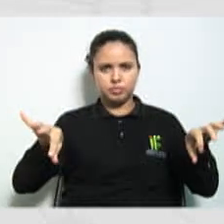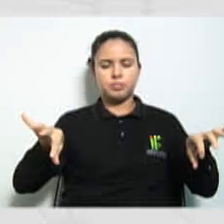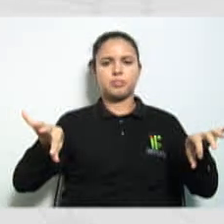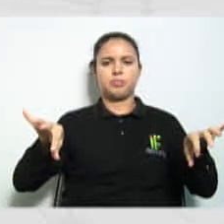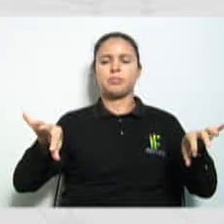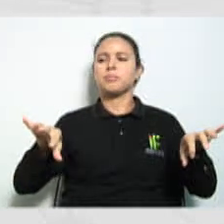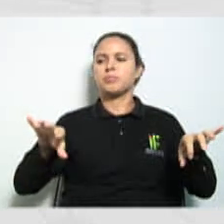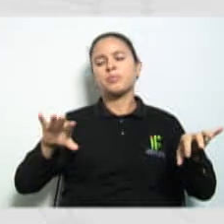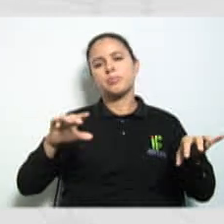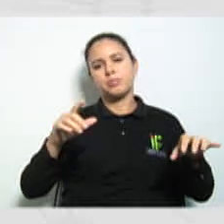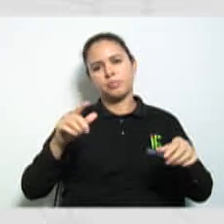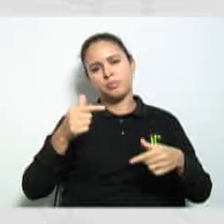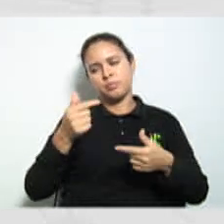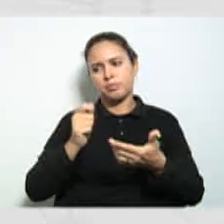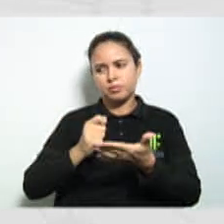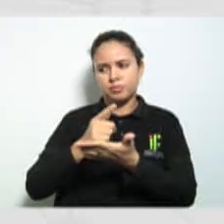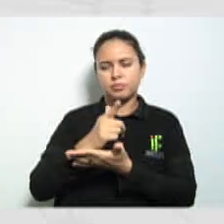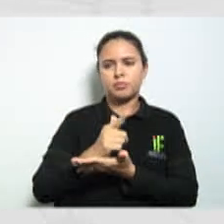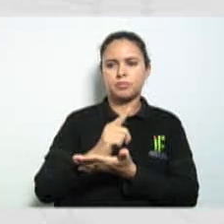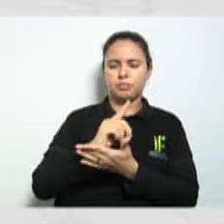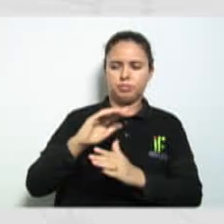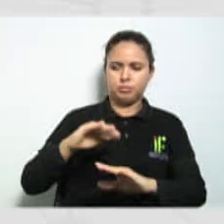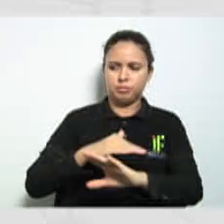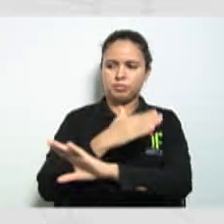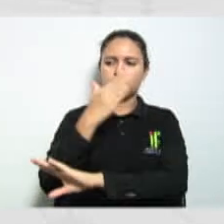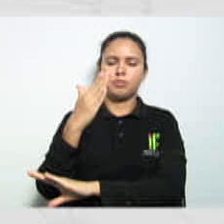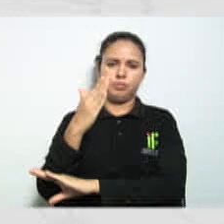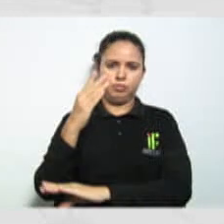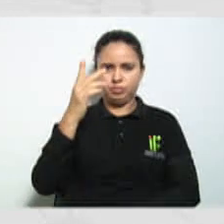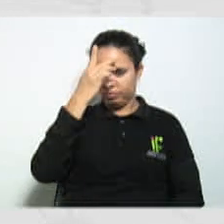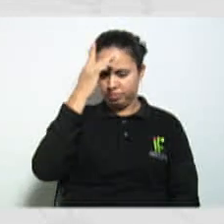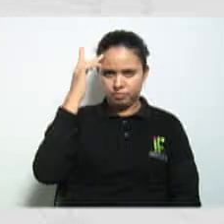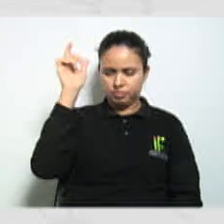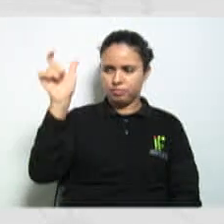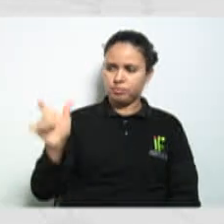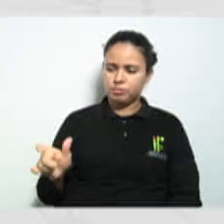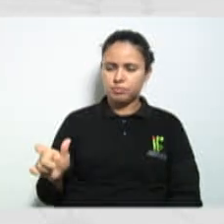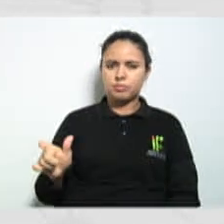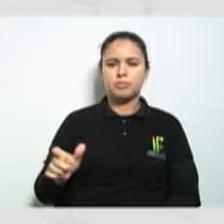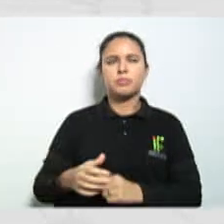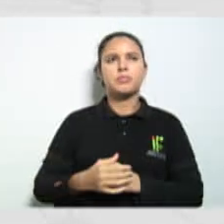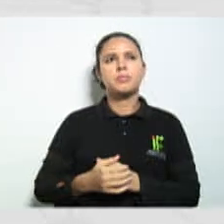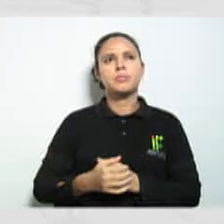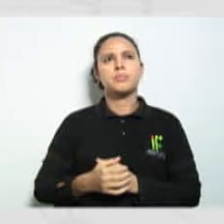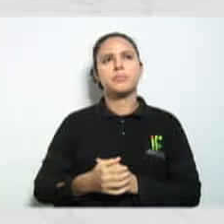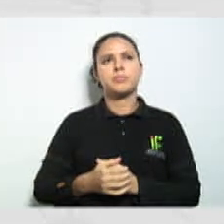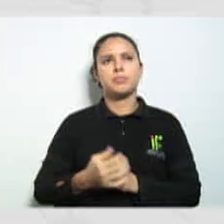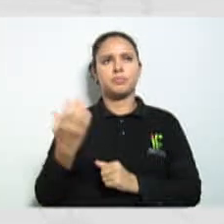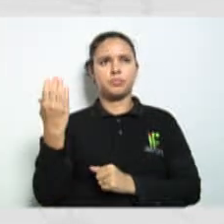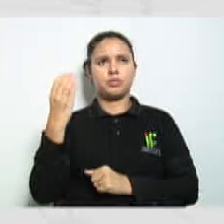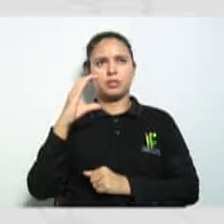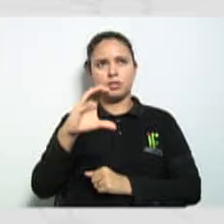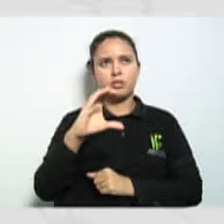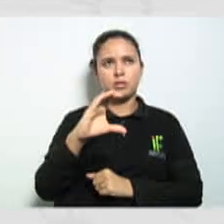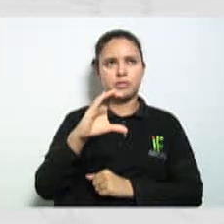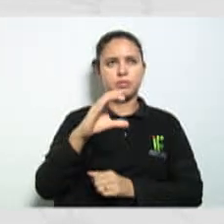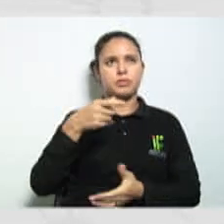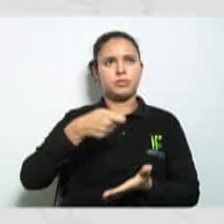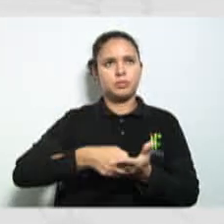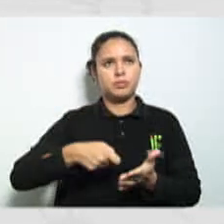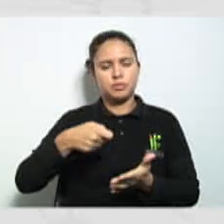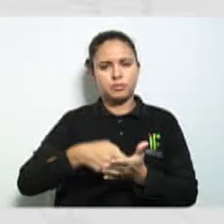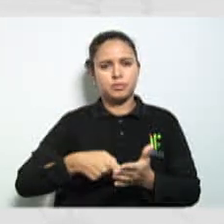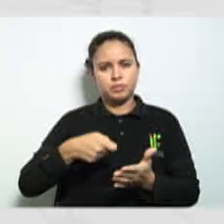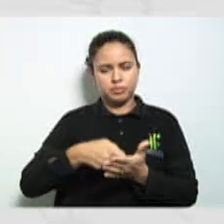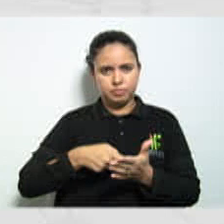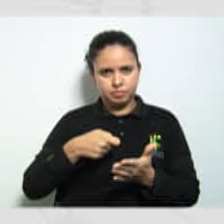com terceiros, está correto. Agora vamos para o crédito. O crédito está correto? É uma